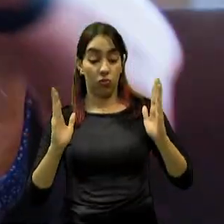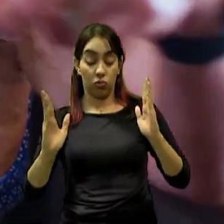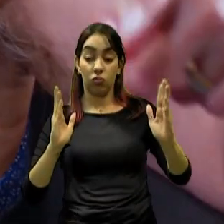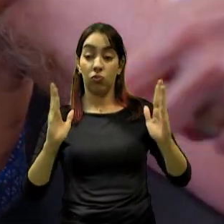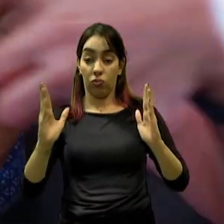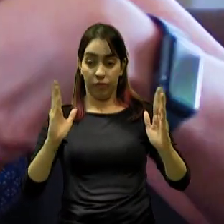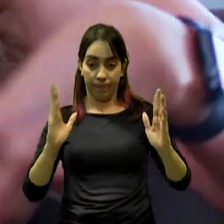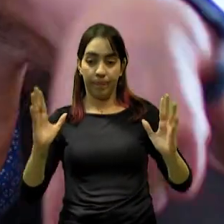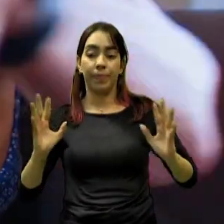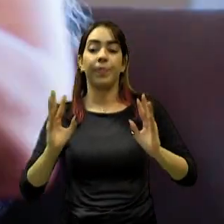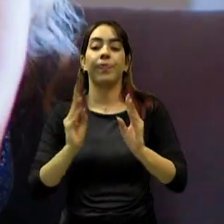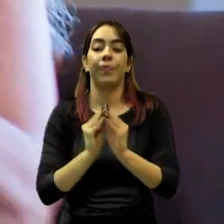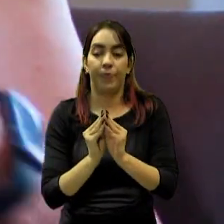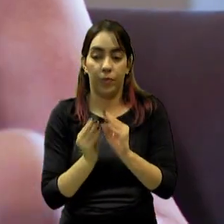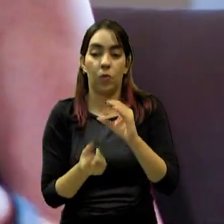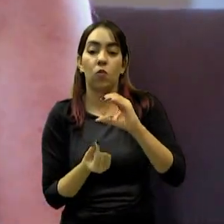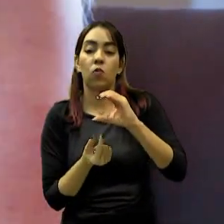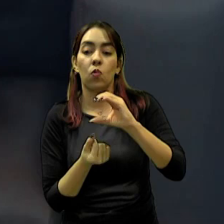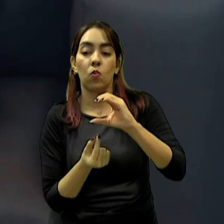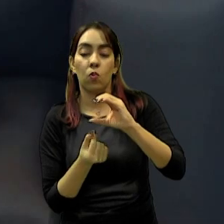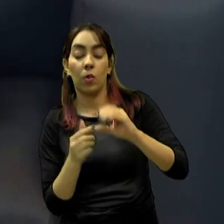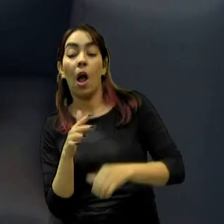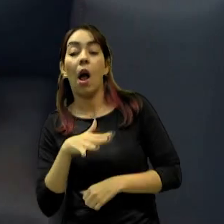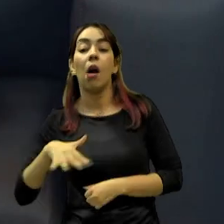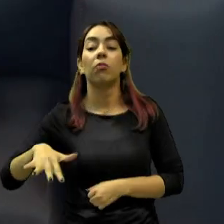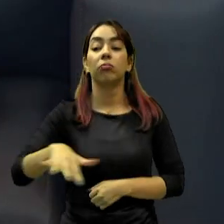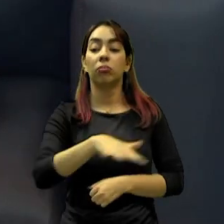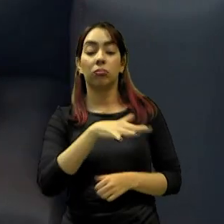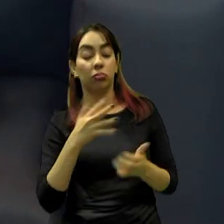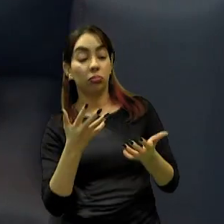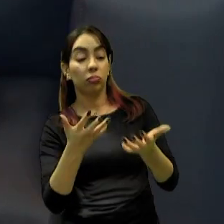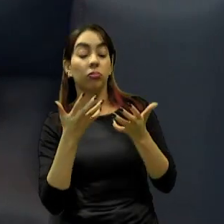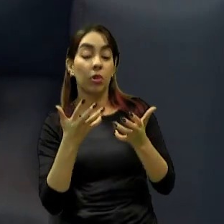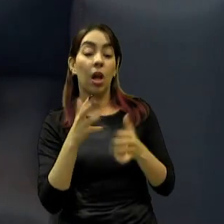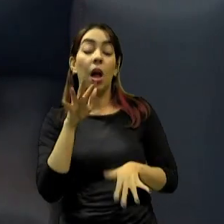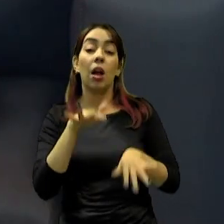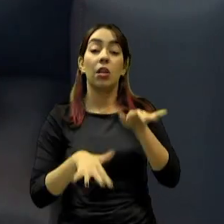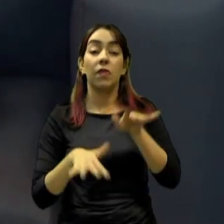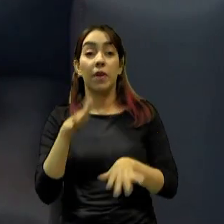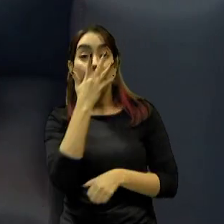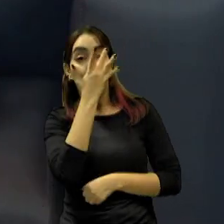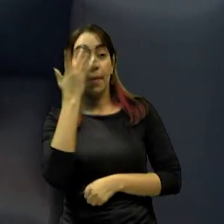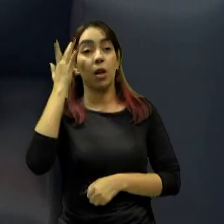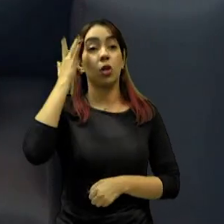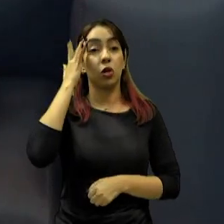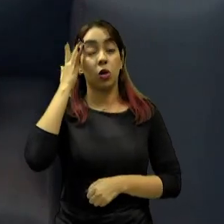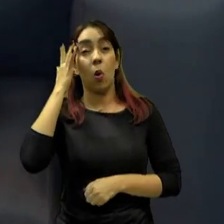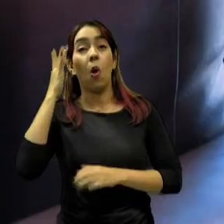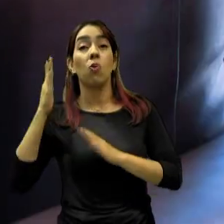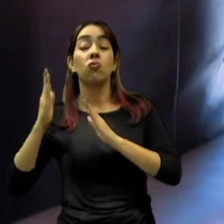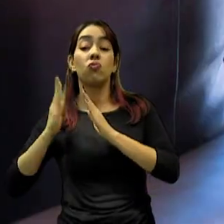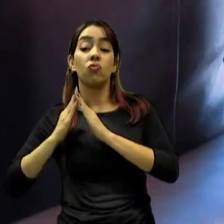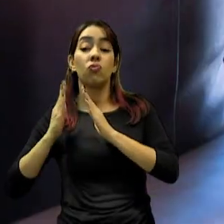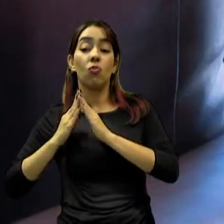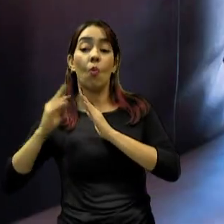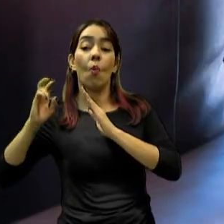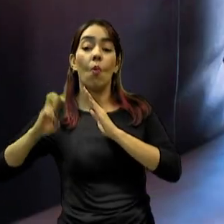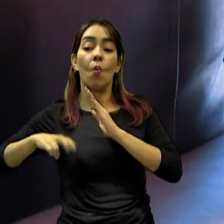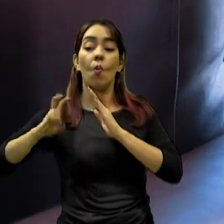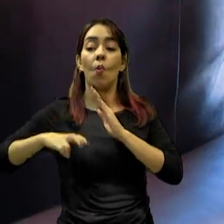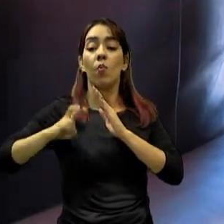cliente naquela redondeza, porque as pessoas às vezes vêm de longe, de carro, e dá